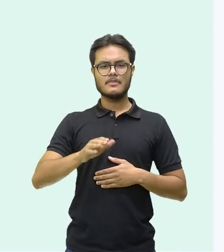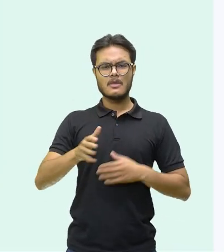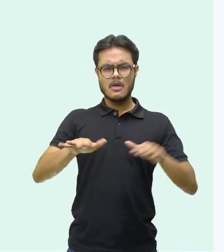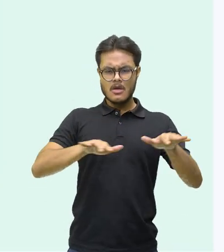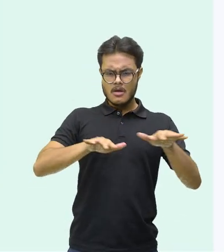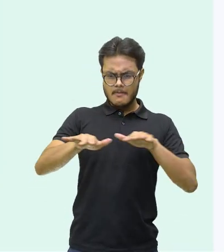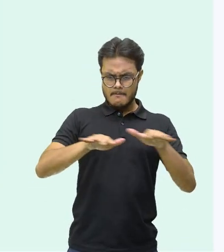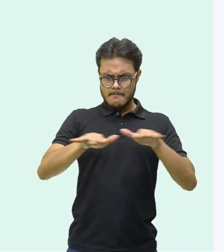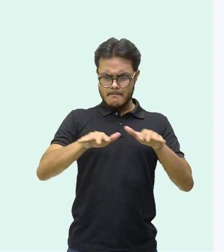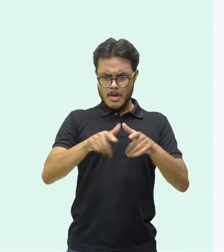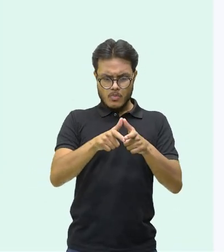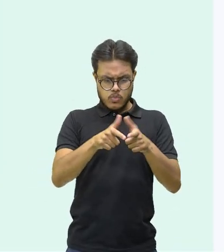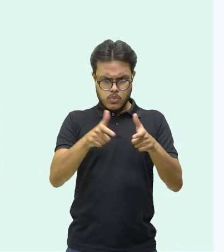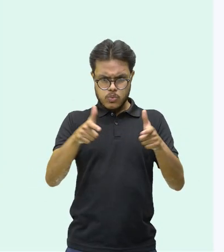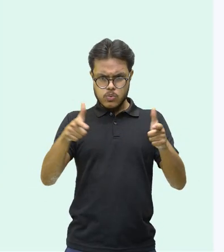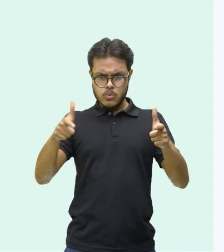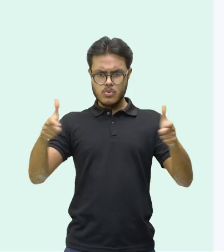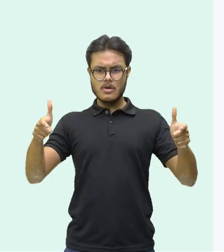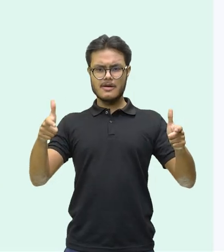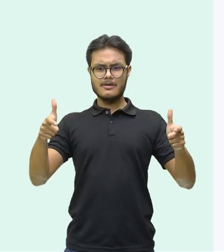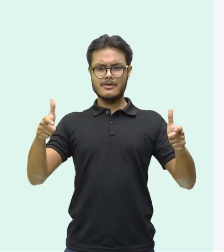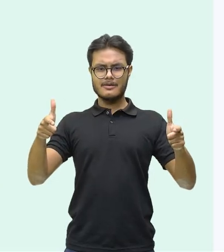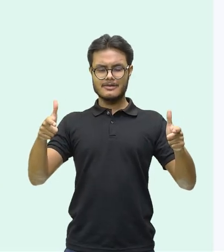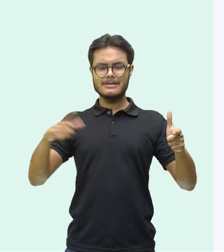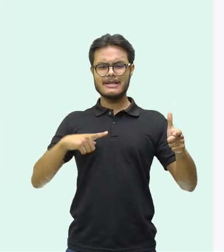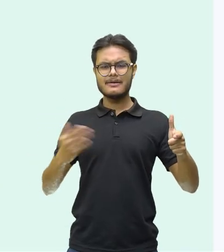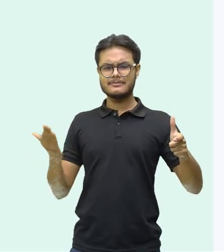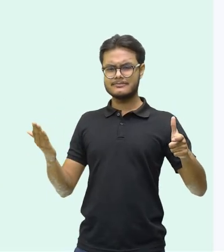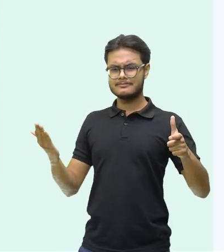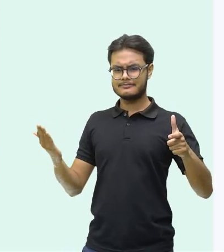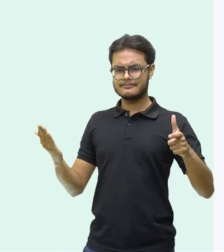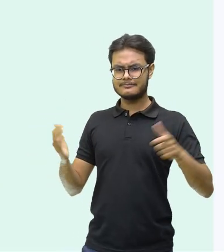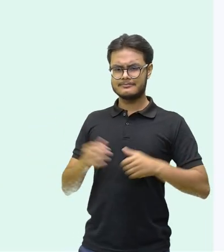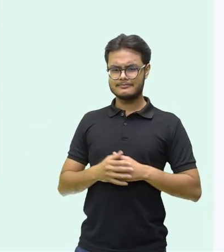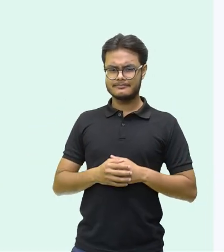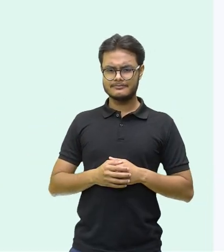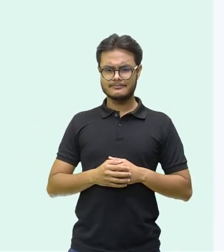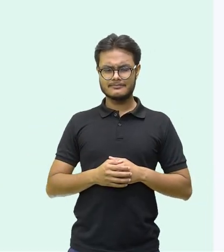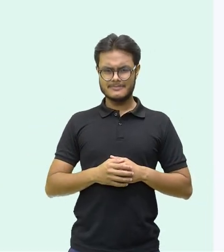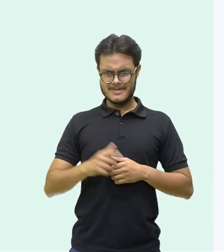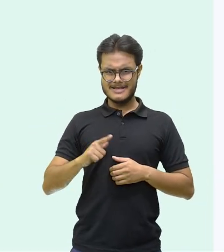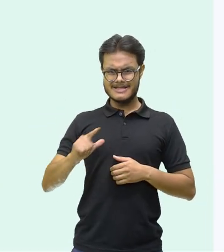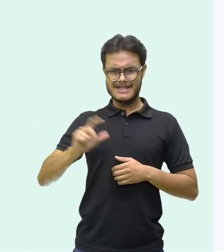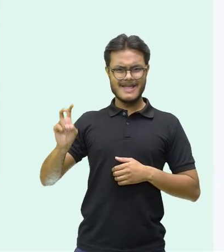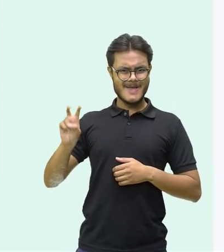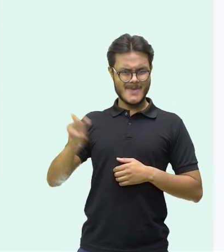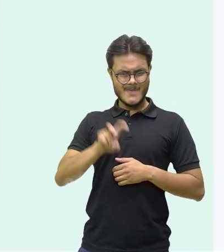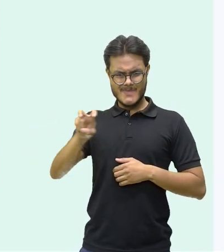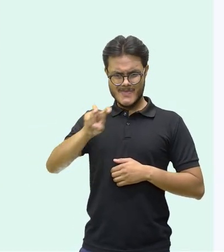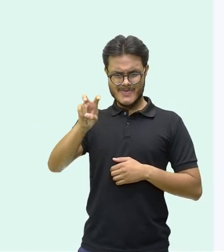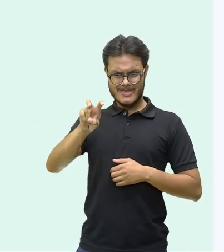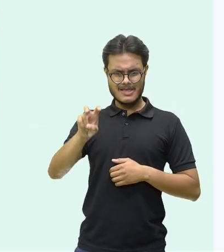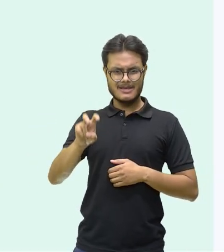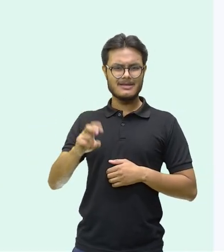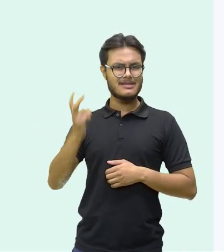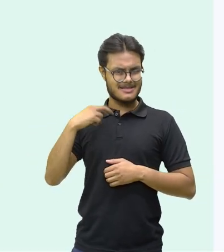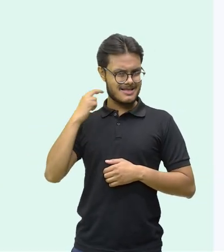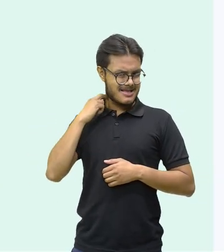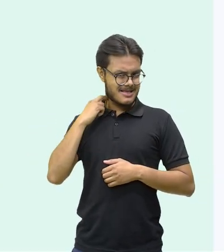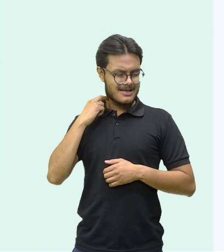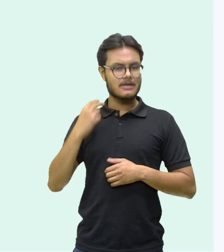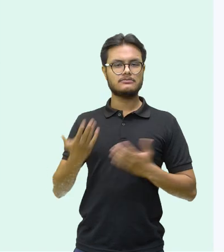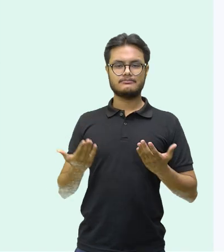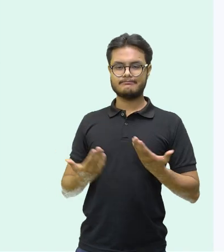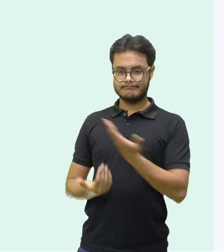reflexão do som. E um detalhe interessante é essa figura que vocês estão vendo. Está vendo o morcegozinho perseguindo lá a borboletinha? Morcego, ele,